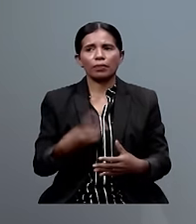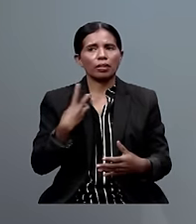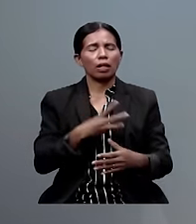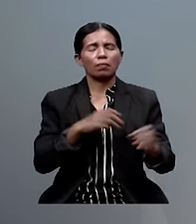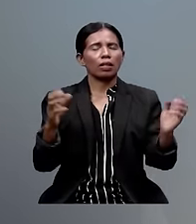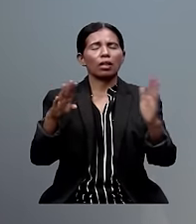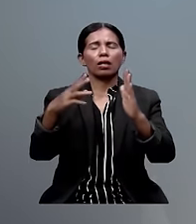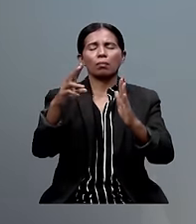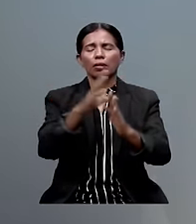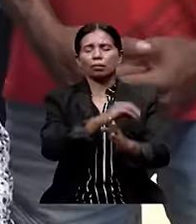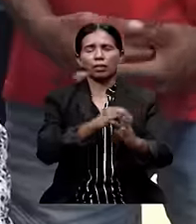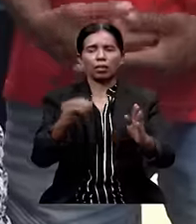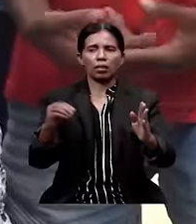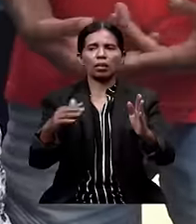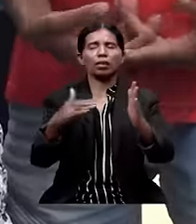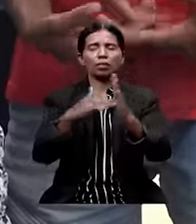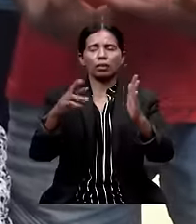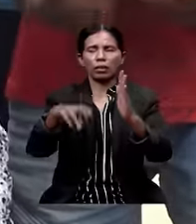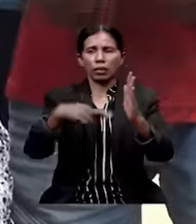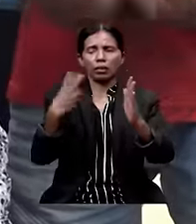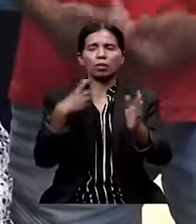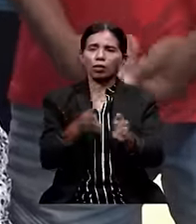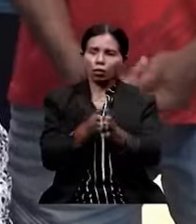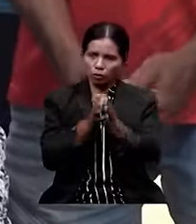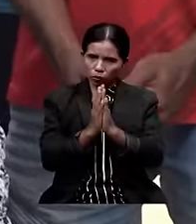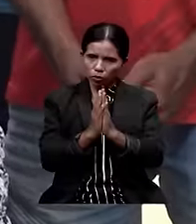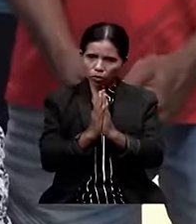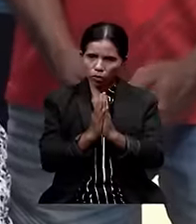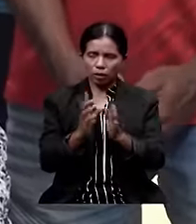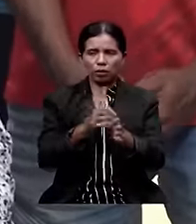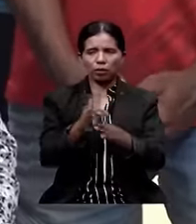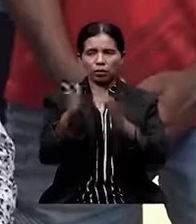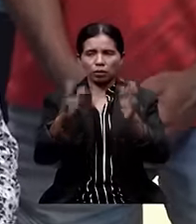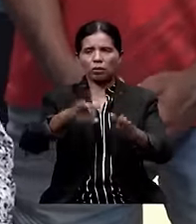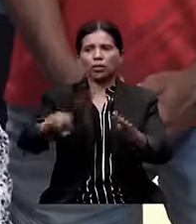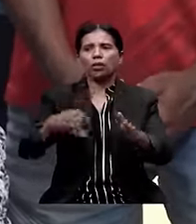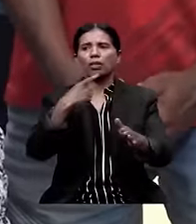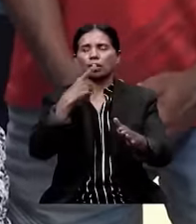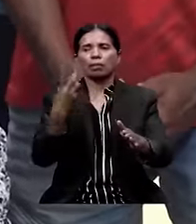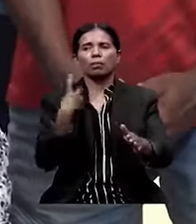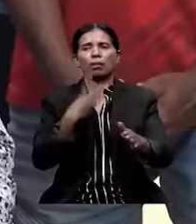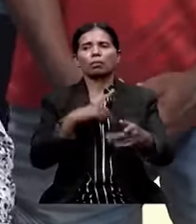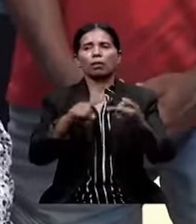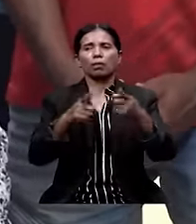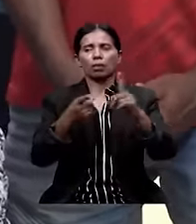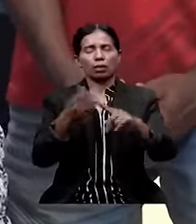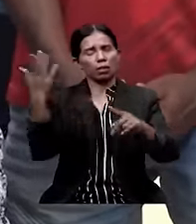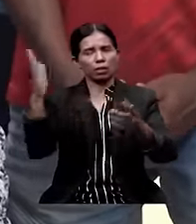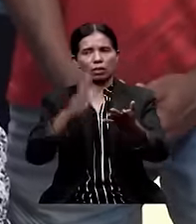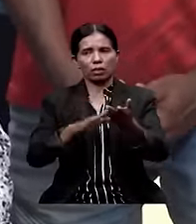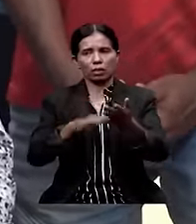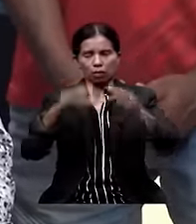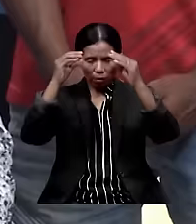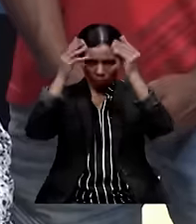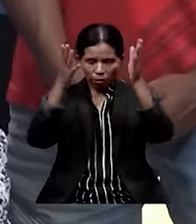da, oin da dersa ami ba, tama atu confirma dei. Kata kesenya diretor sira sira hatete ba amine malu profesor sira sekolah kata profesor sira